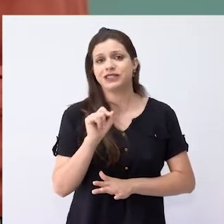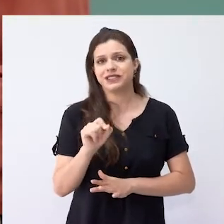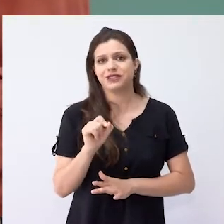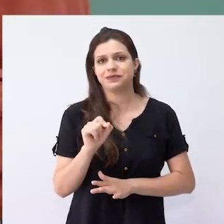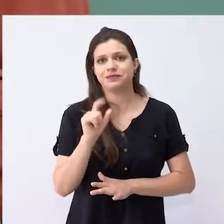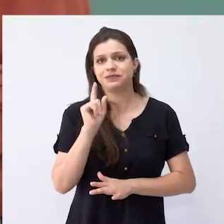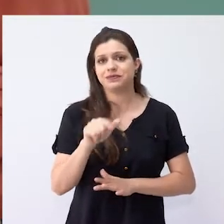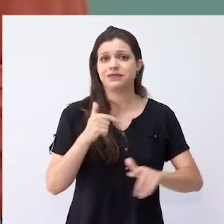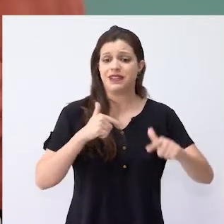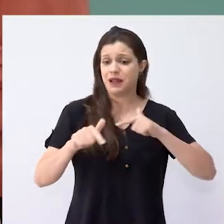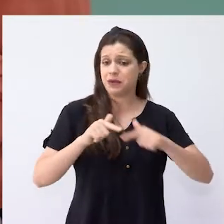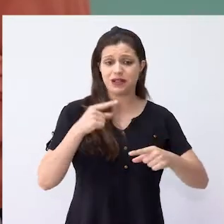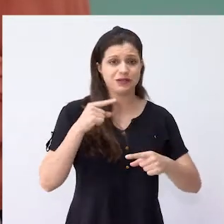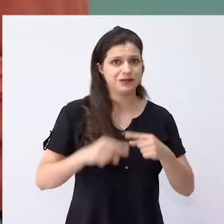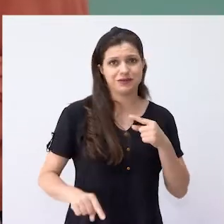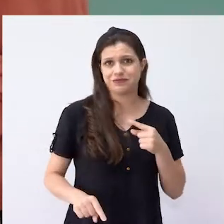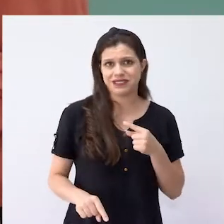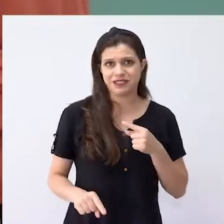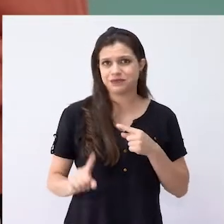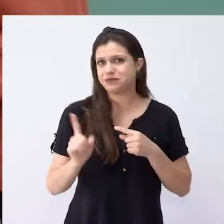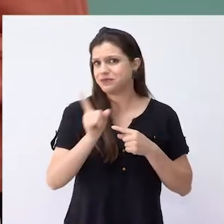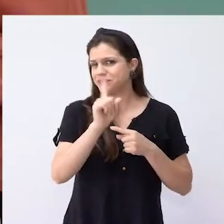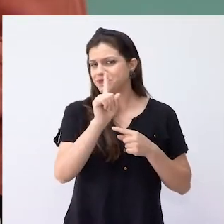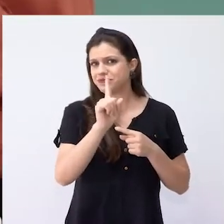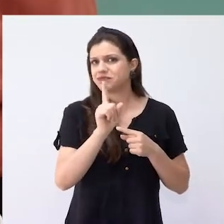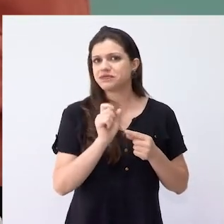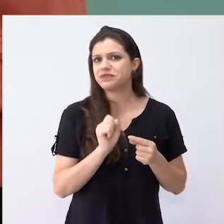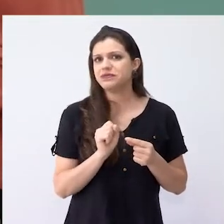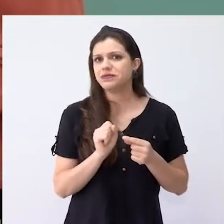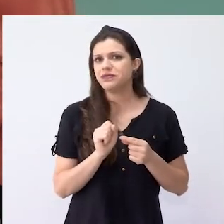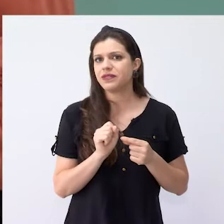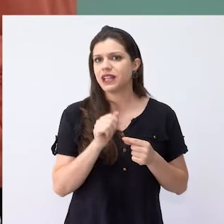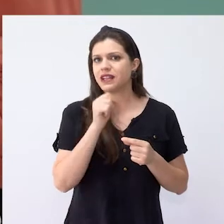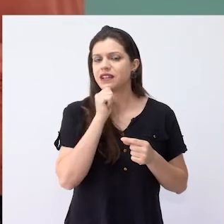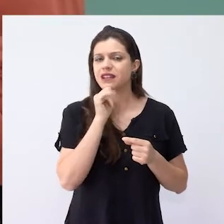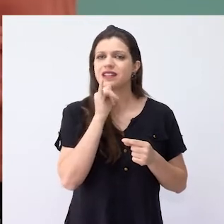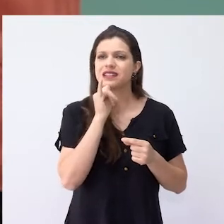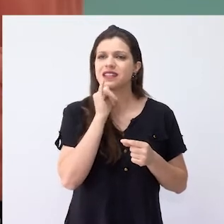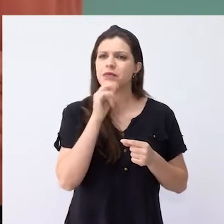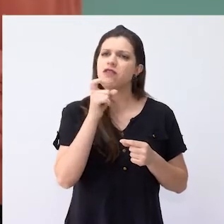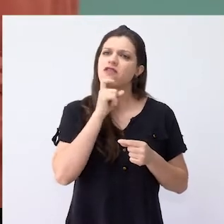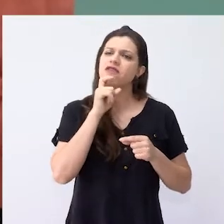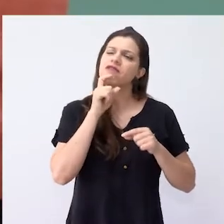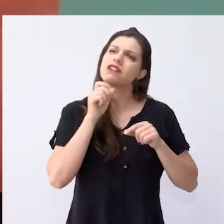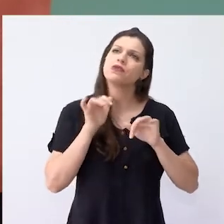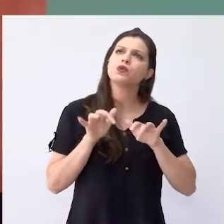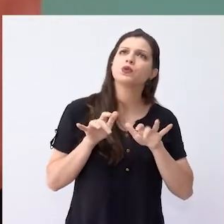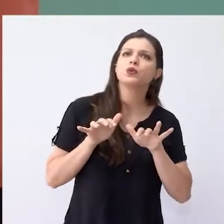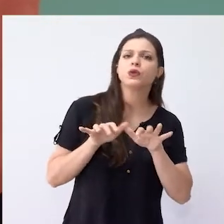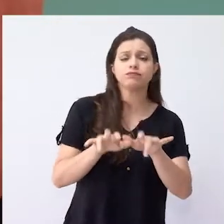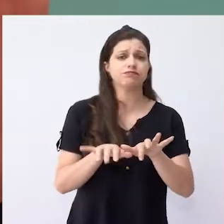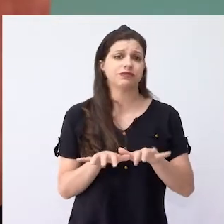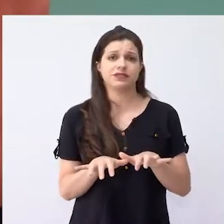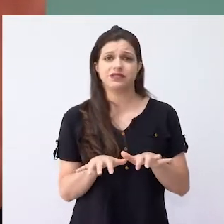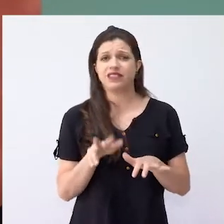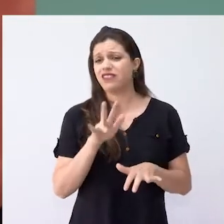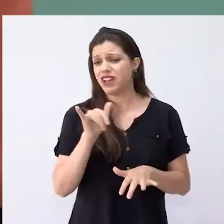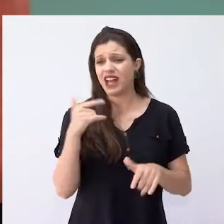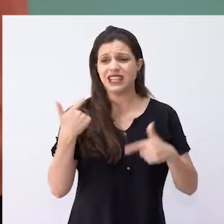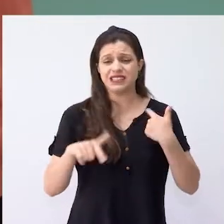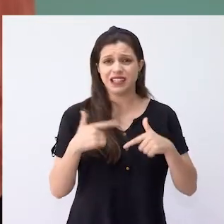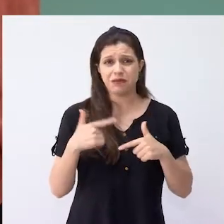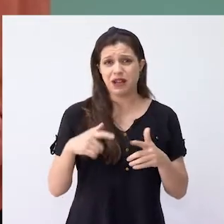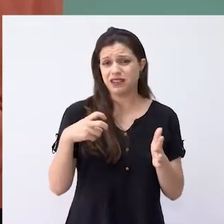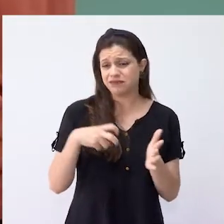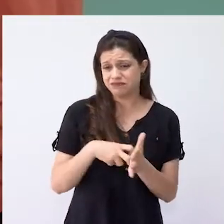porque sempre vai ser um subemprego. O menino nunca, ou a menina nunca vai estar lá no ar-condicionado com uma pessoa que está ali cuidando